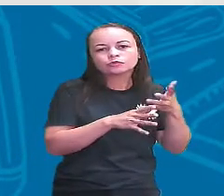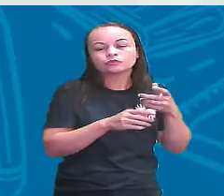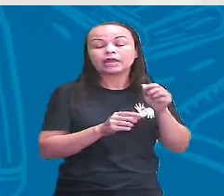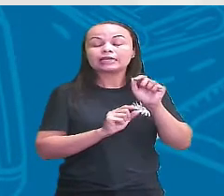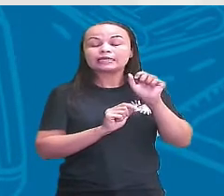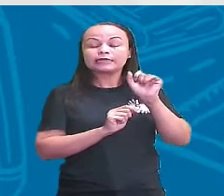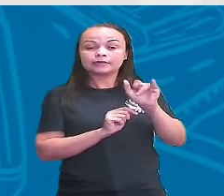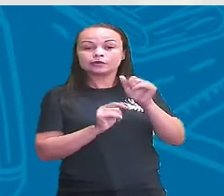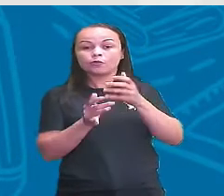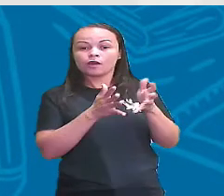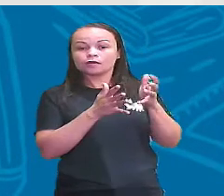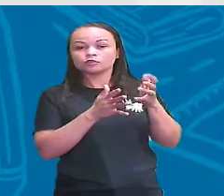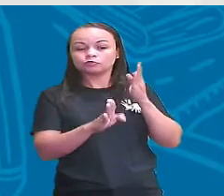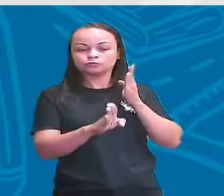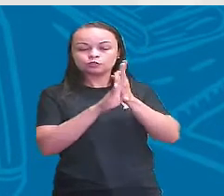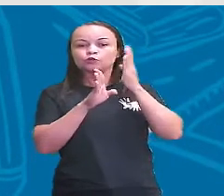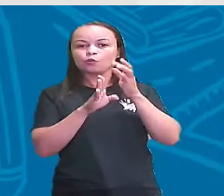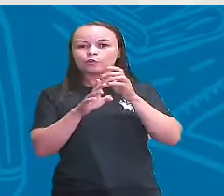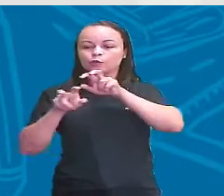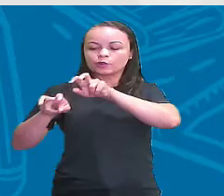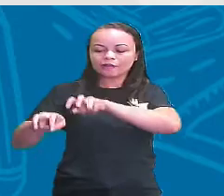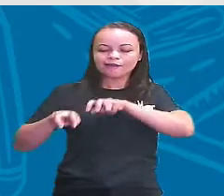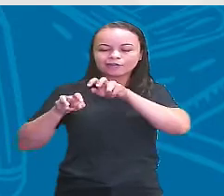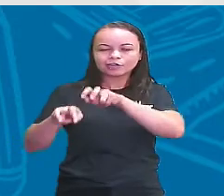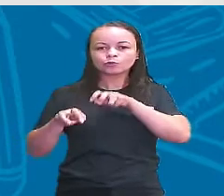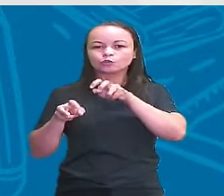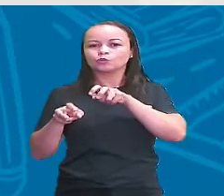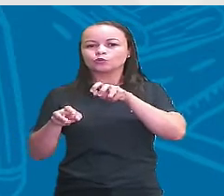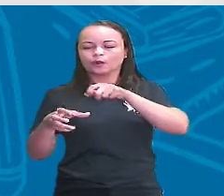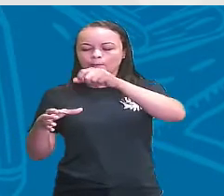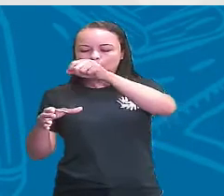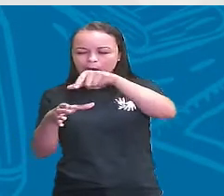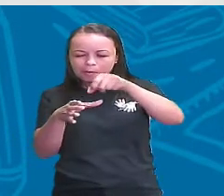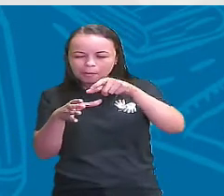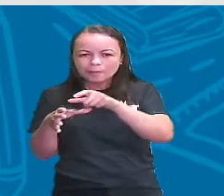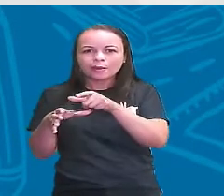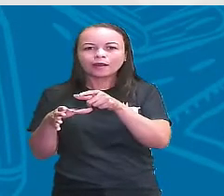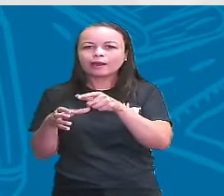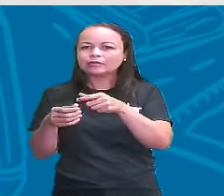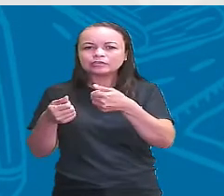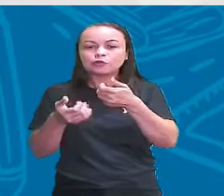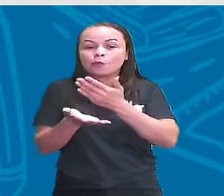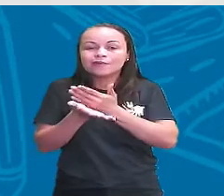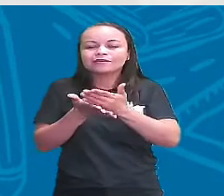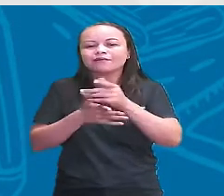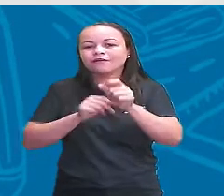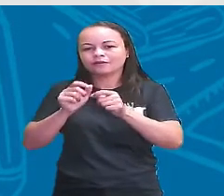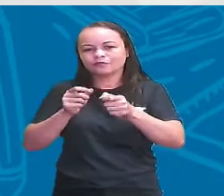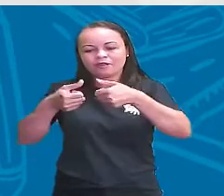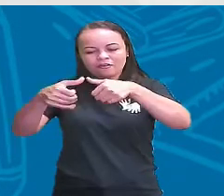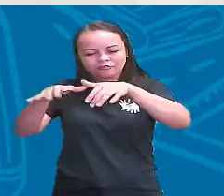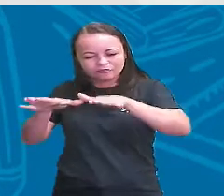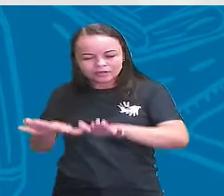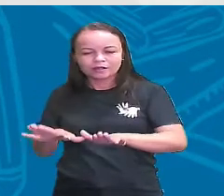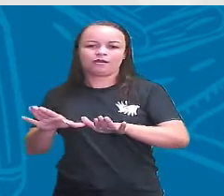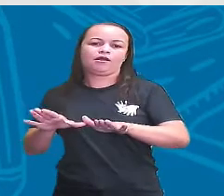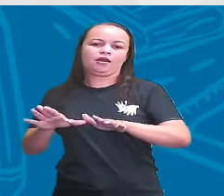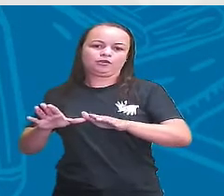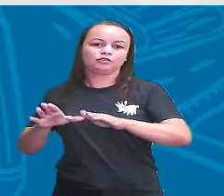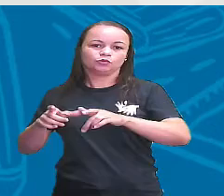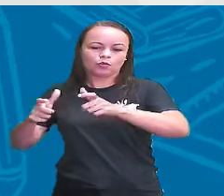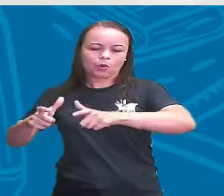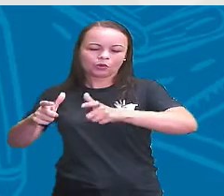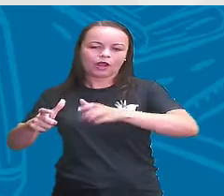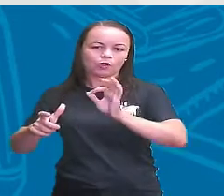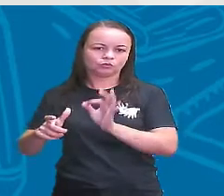necessidade de sair daquele local para obter alimentos. Eles aprenderam a plantar, aprenderam a preparar os alimentos, né, cozinhar